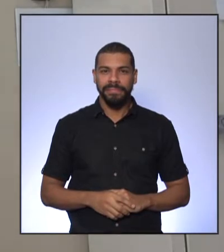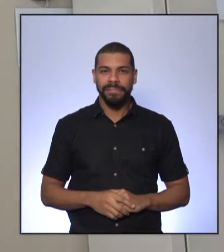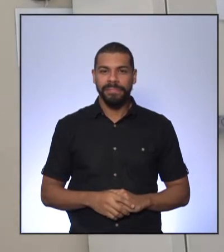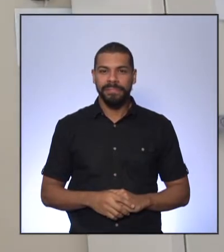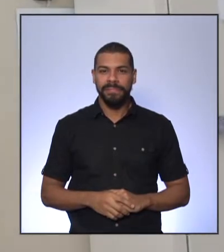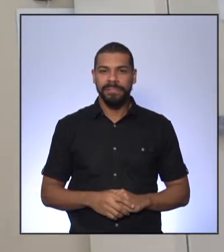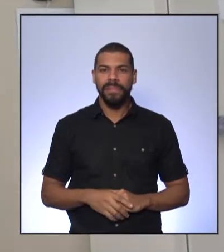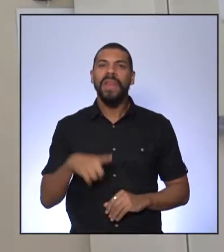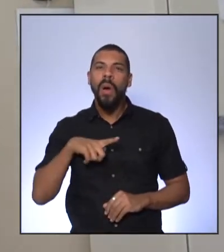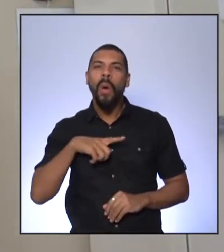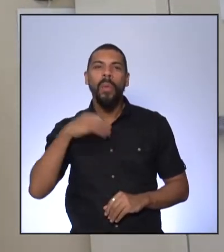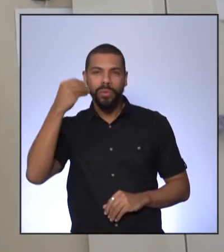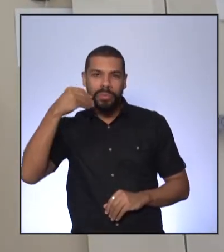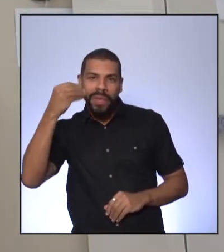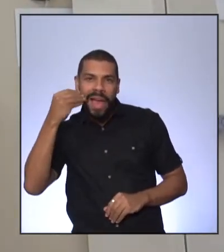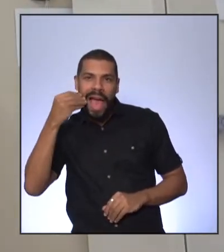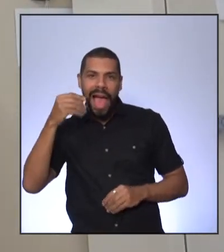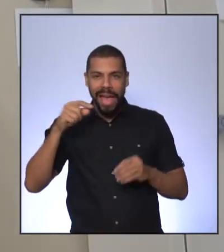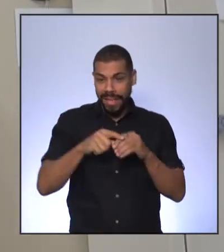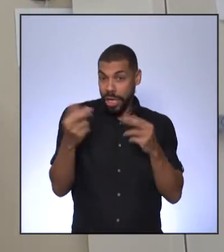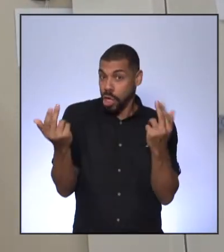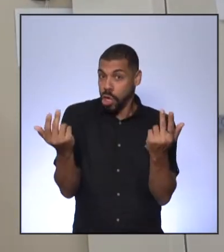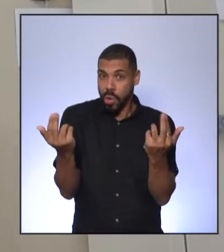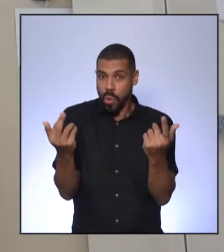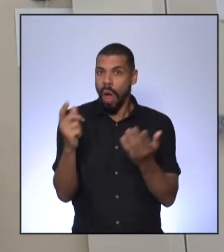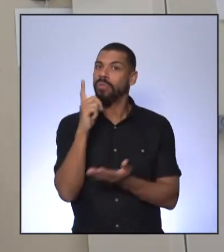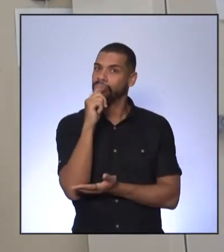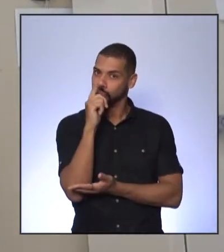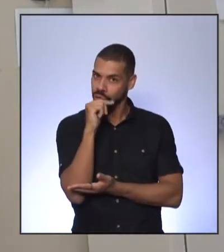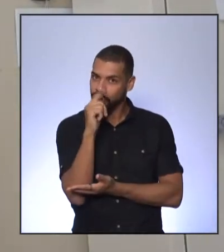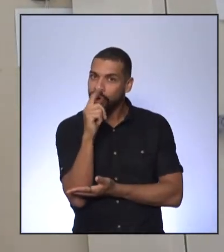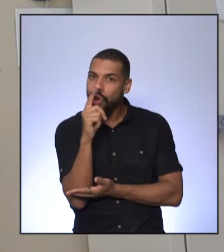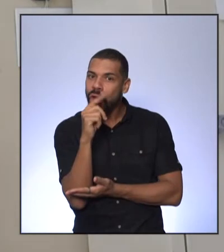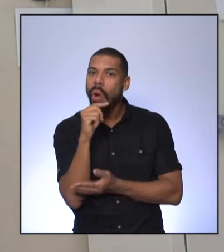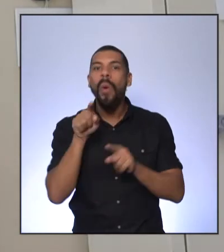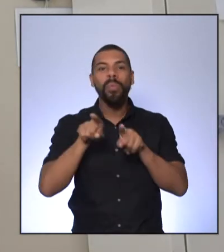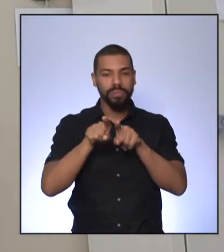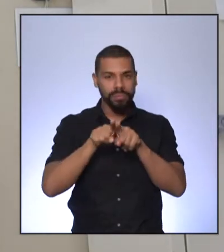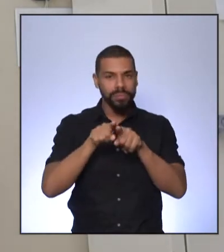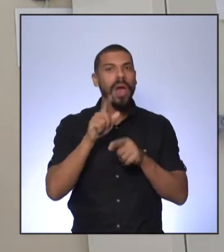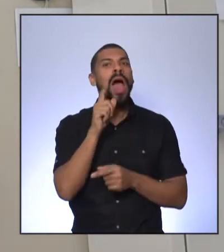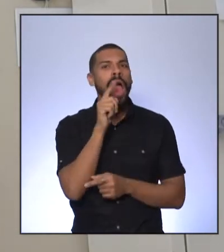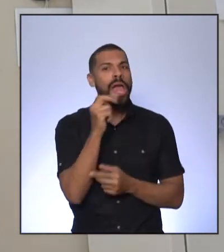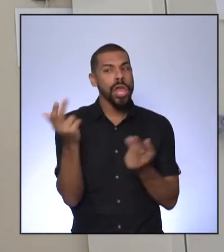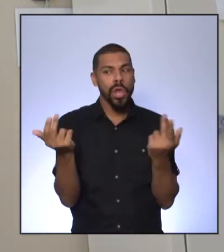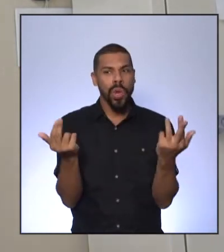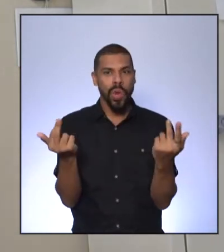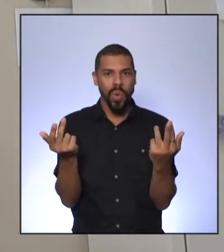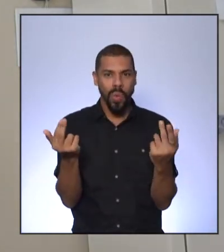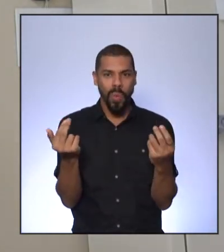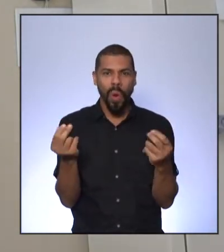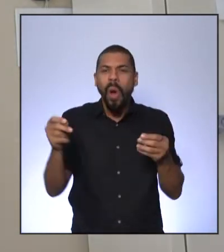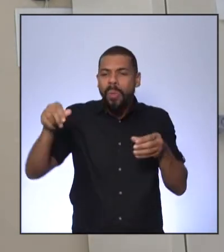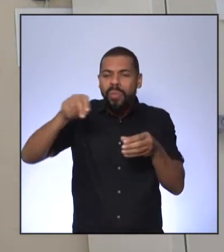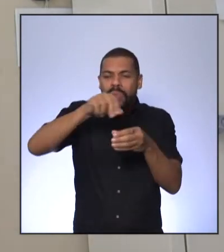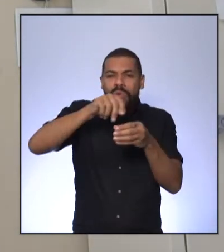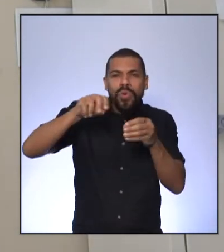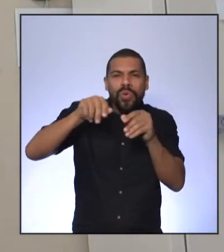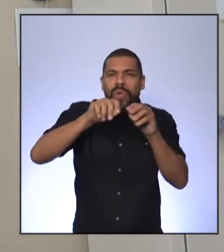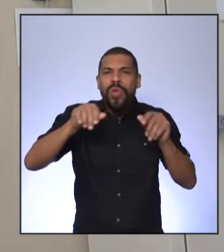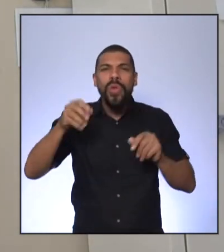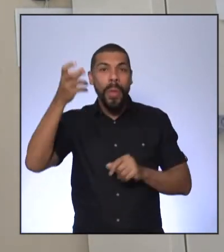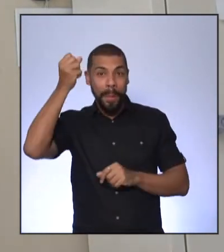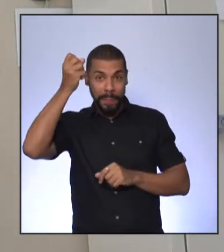Então, nesse experimento, nós usamos quantidades iguais de água, a temperatura da água também era a mesma, bicarbonato de sódio,